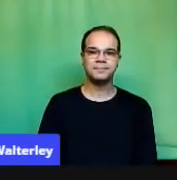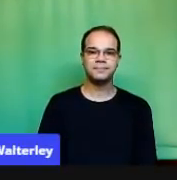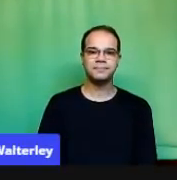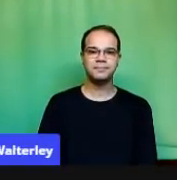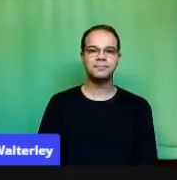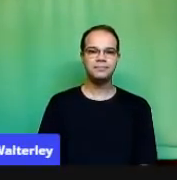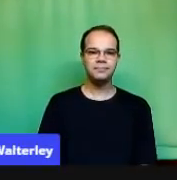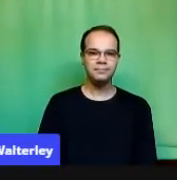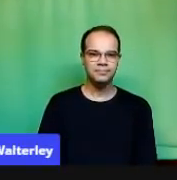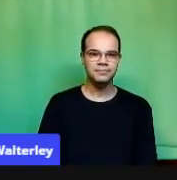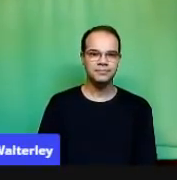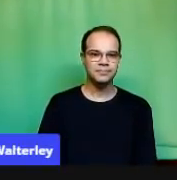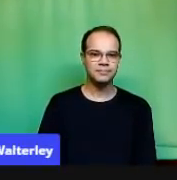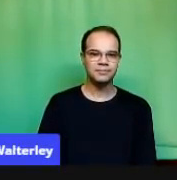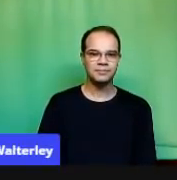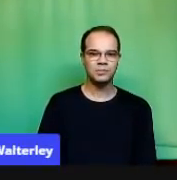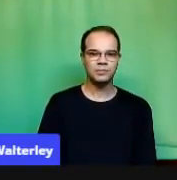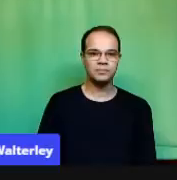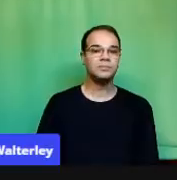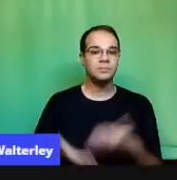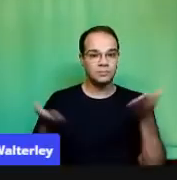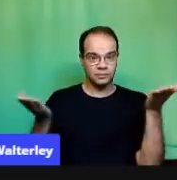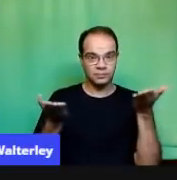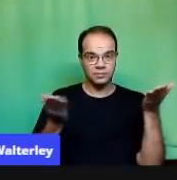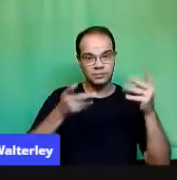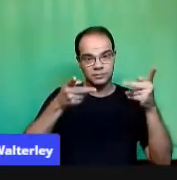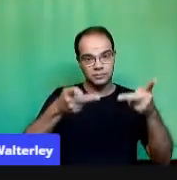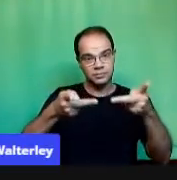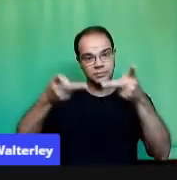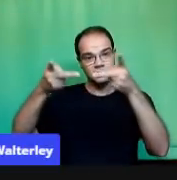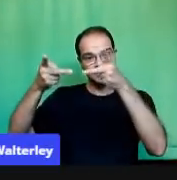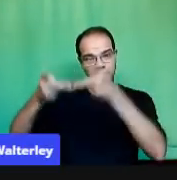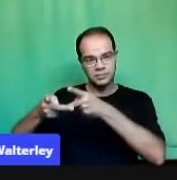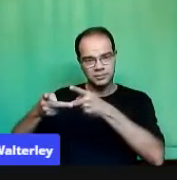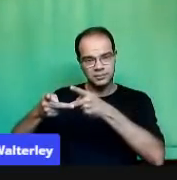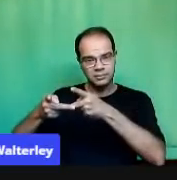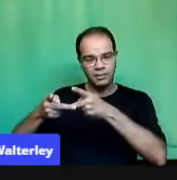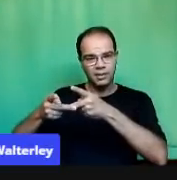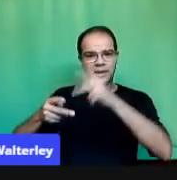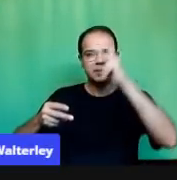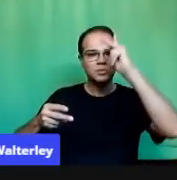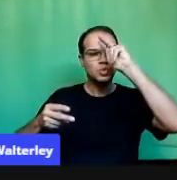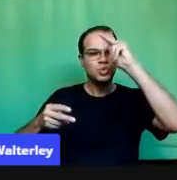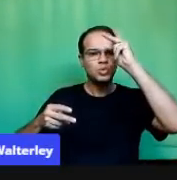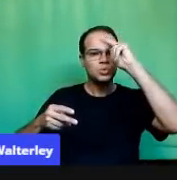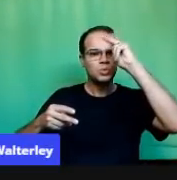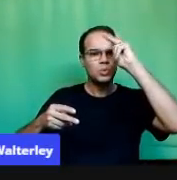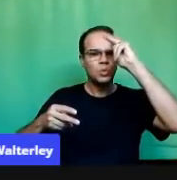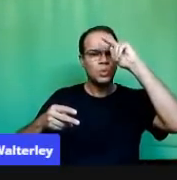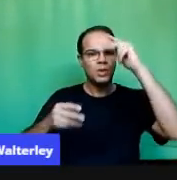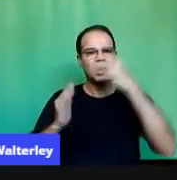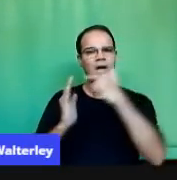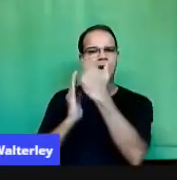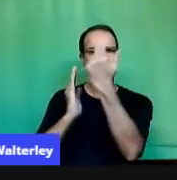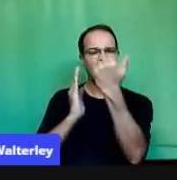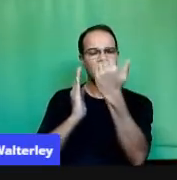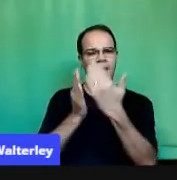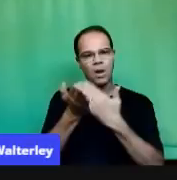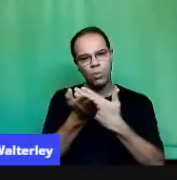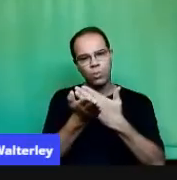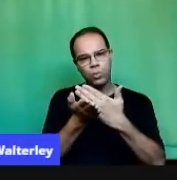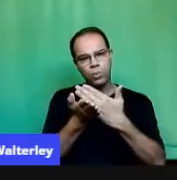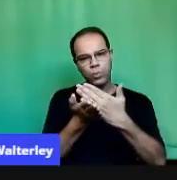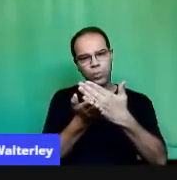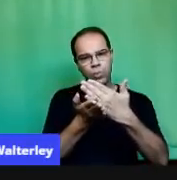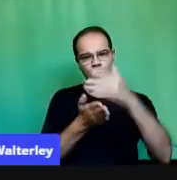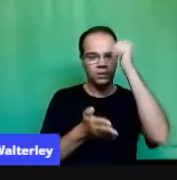E aí eu convido vocês para nós avaliarmos o contexto histórico dessa arte no Brasil, na